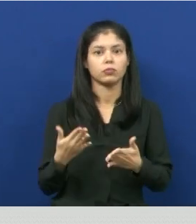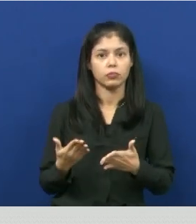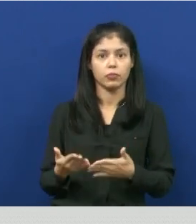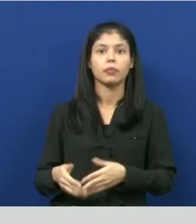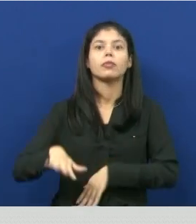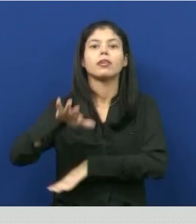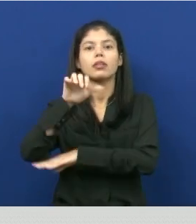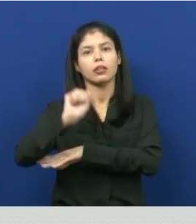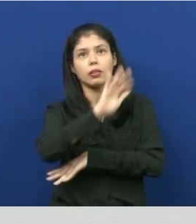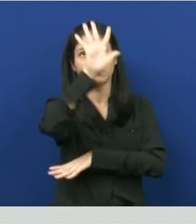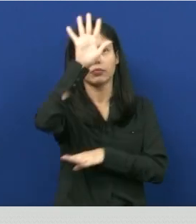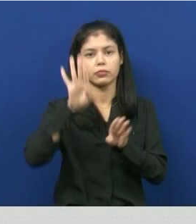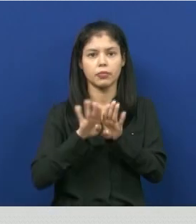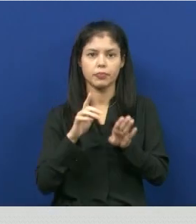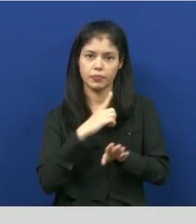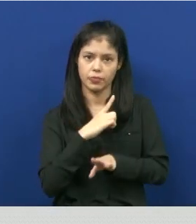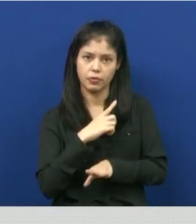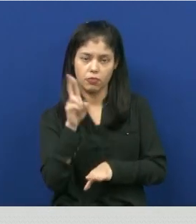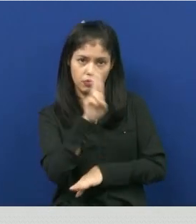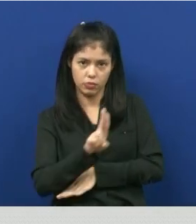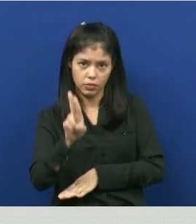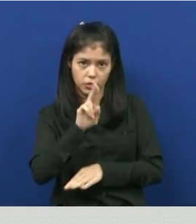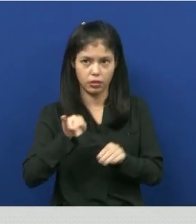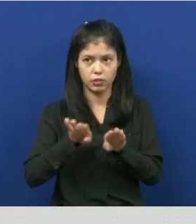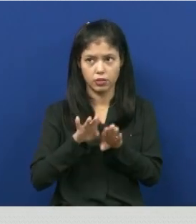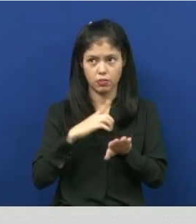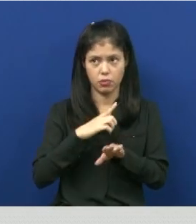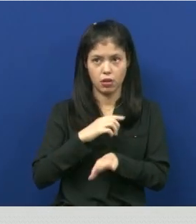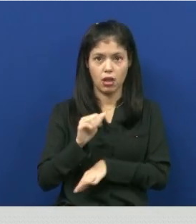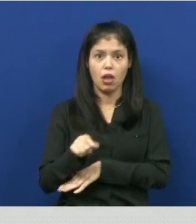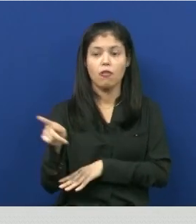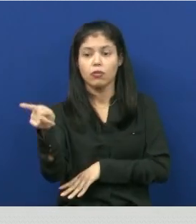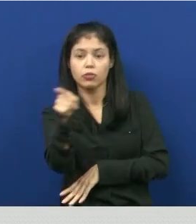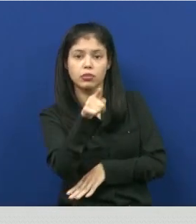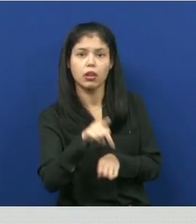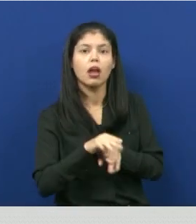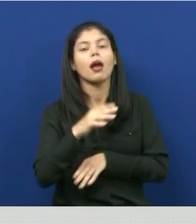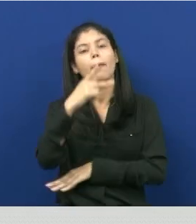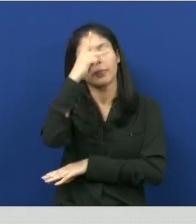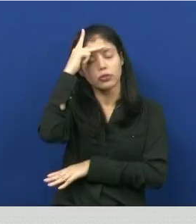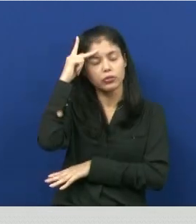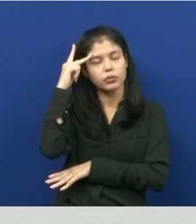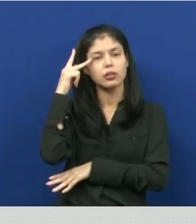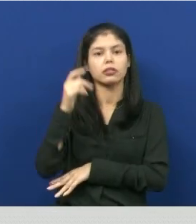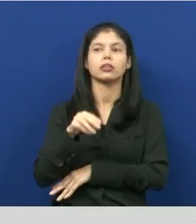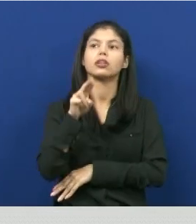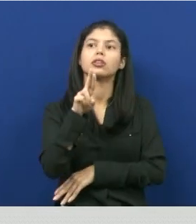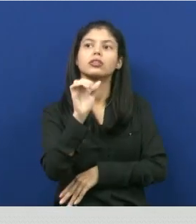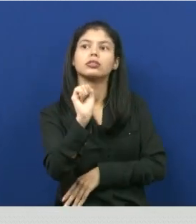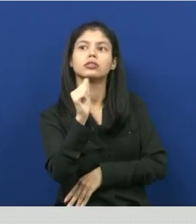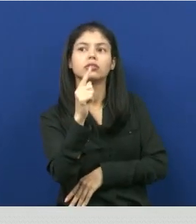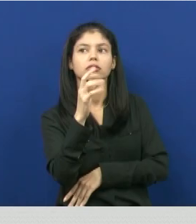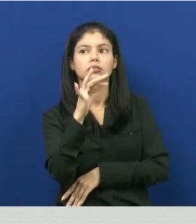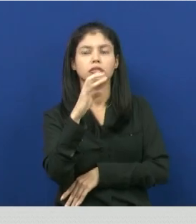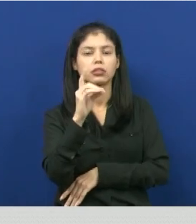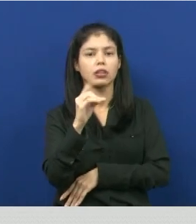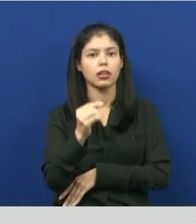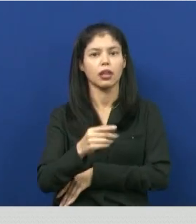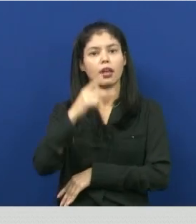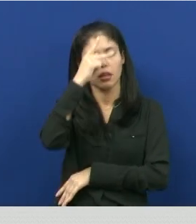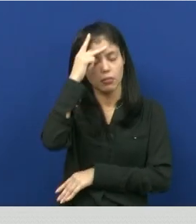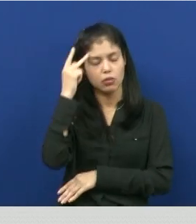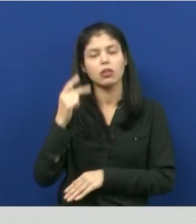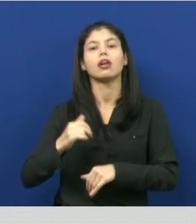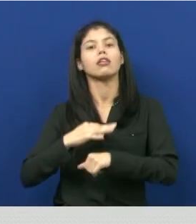países latino-americanos, eu vou utilizar os te para me referir a uma pessoa de maneira formal e os tedes para referir-me a uma pessoa de